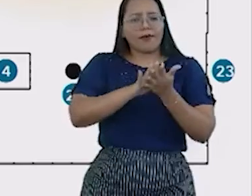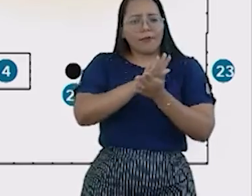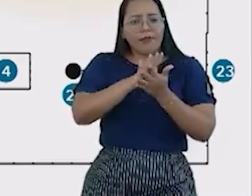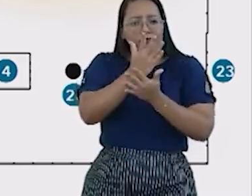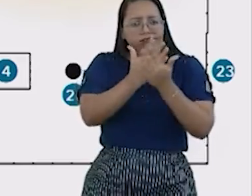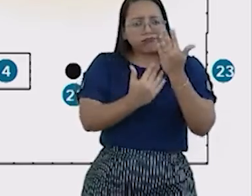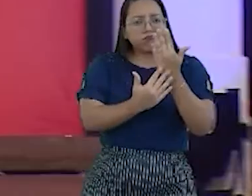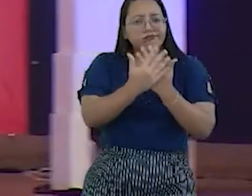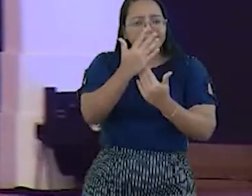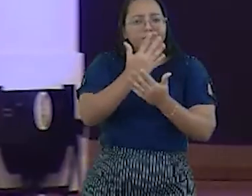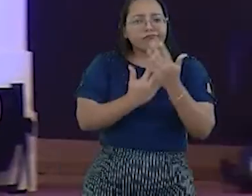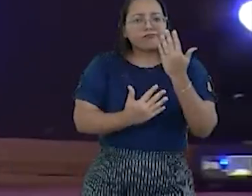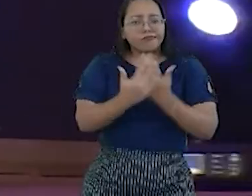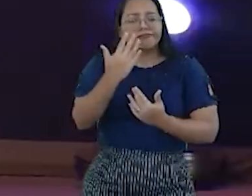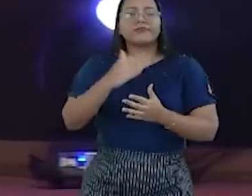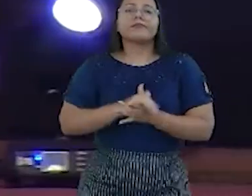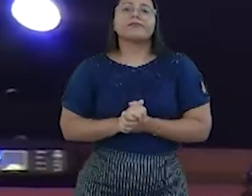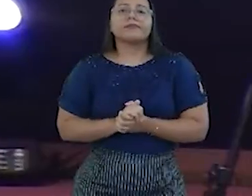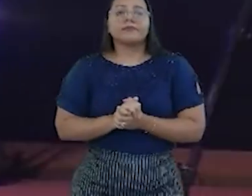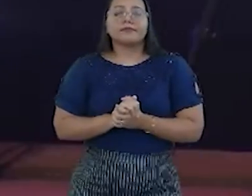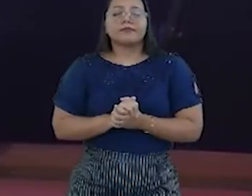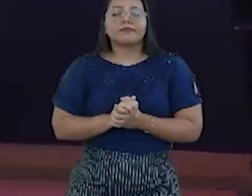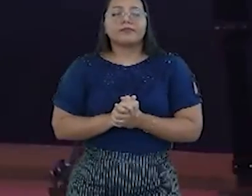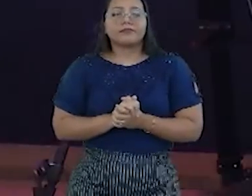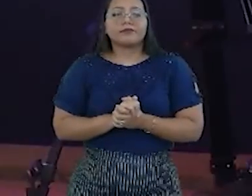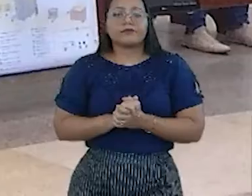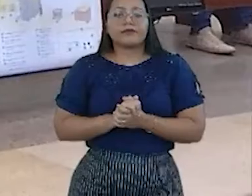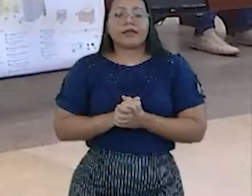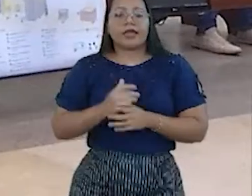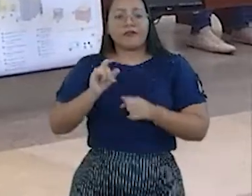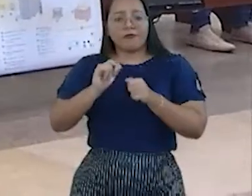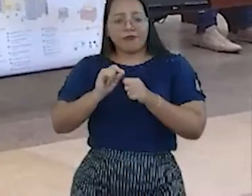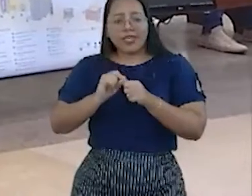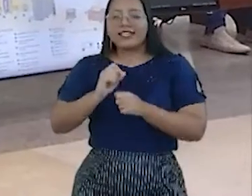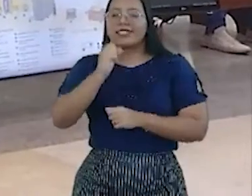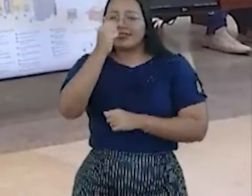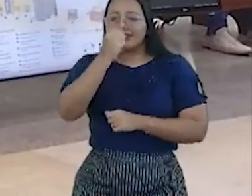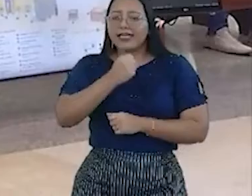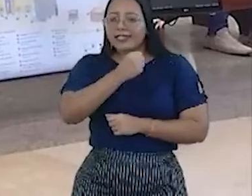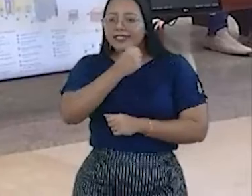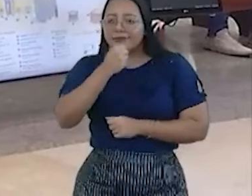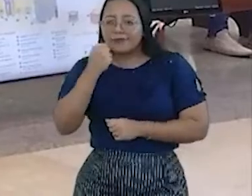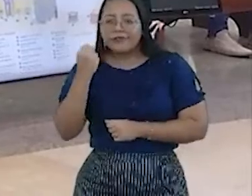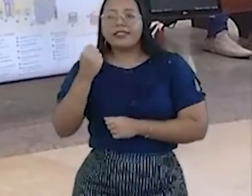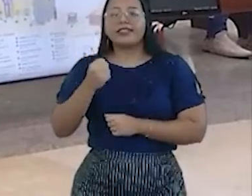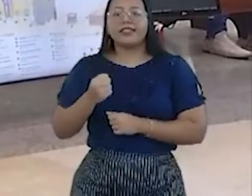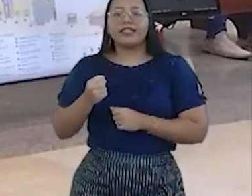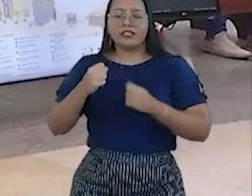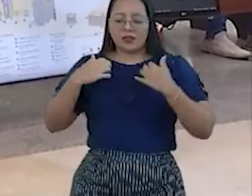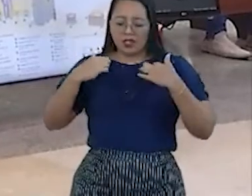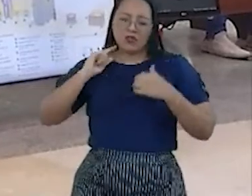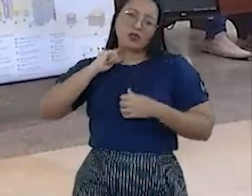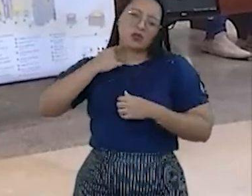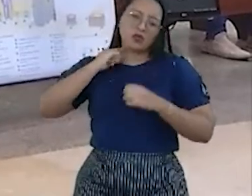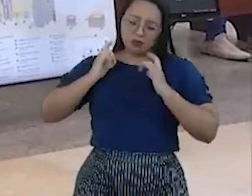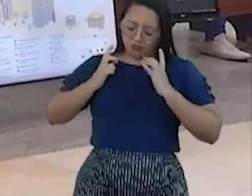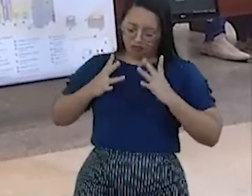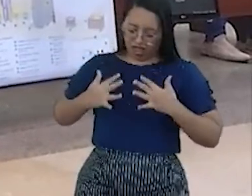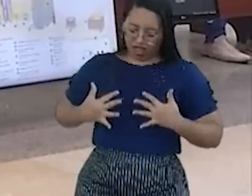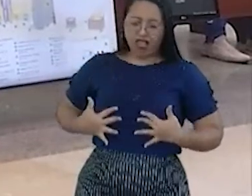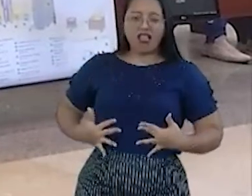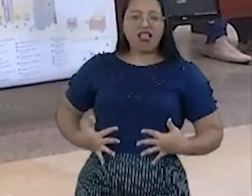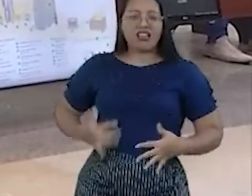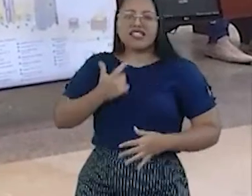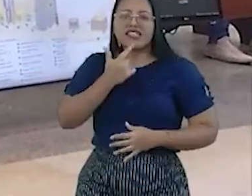por cuidar, perdão, de todo o sacrifício, não se podia entrar dentro da tenda impuro, sujo. Então, antes de entrar na tenda, o que, que o sacerdote